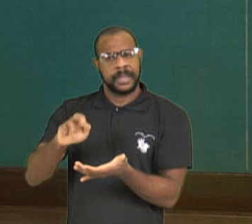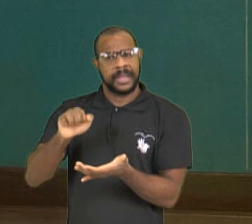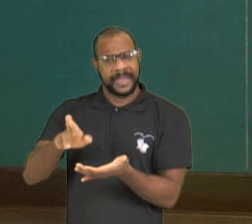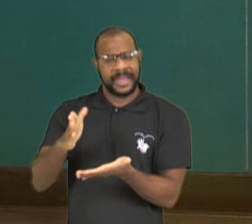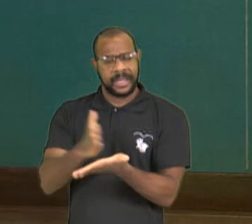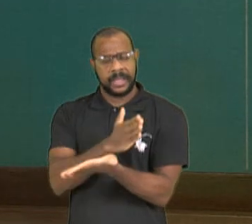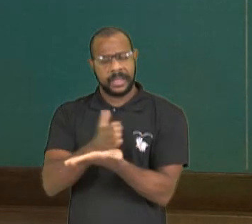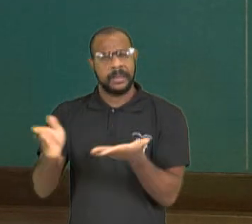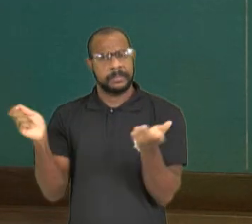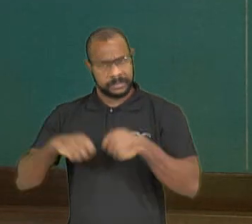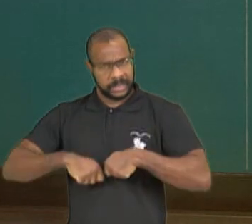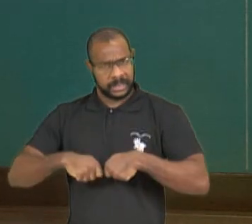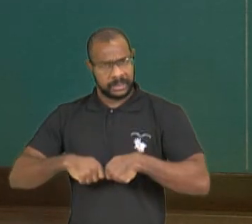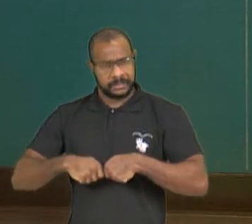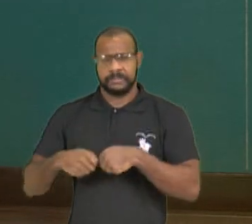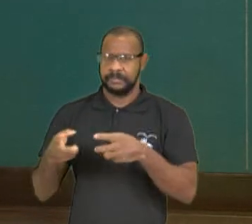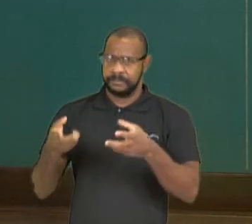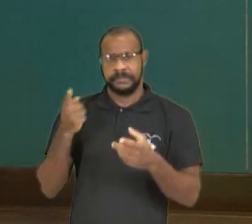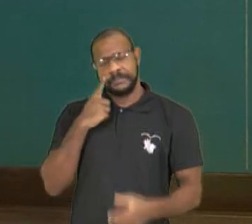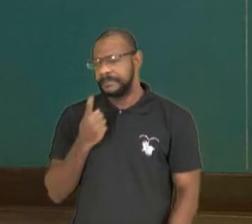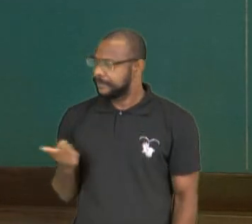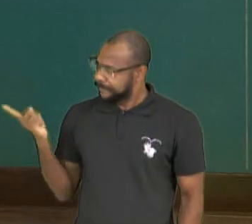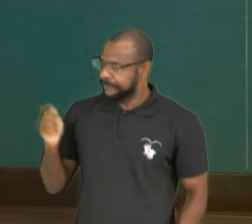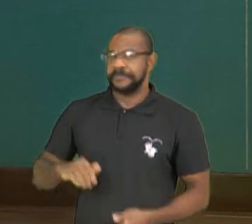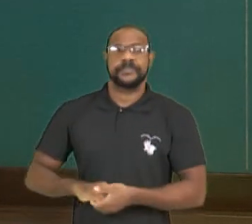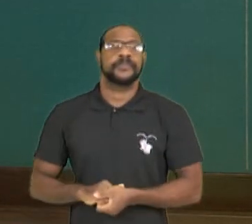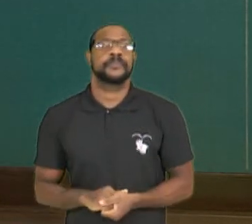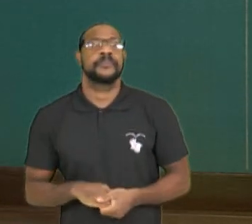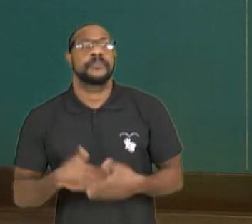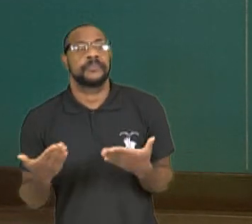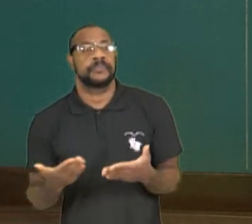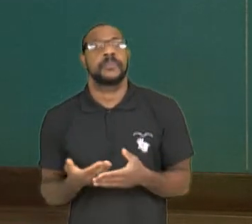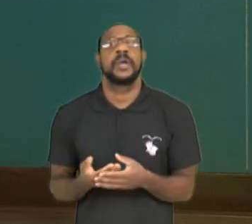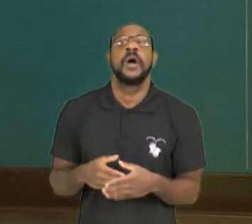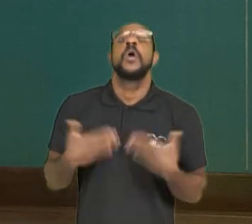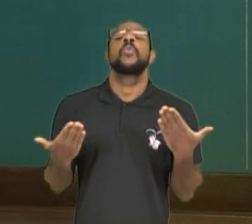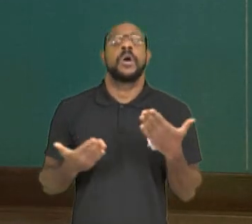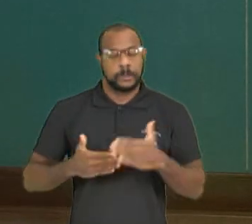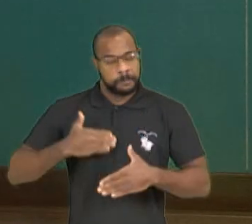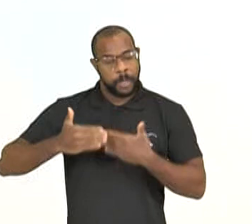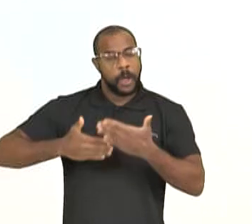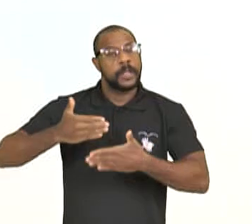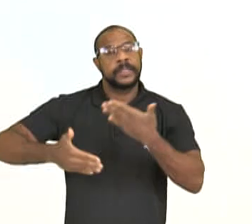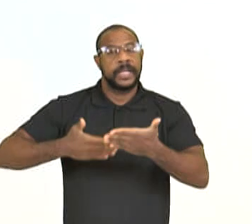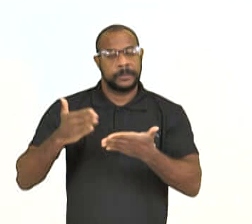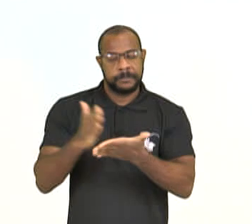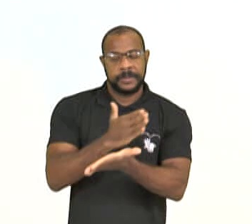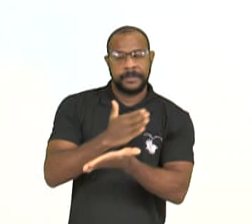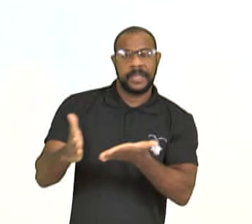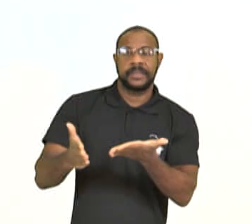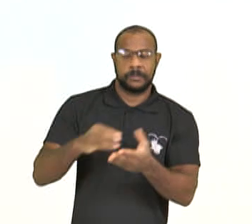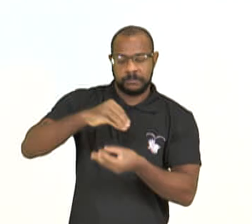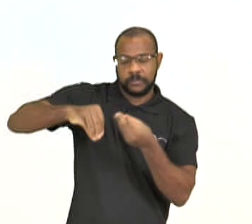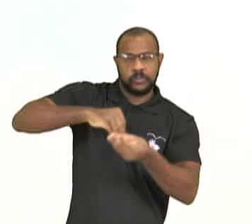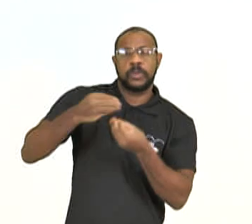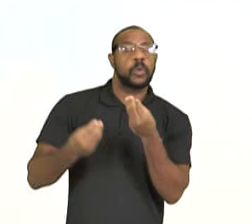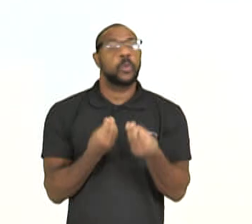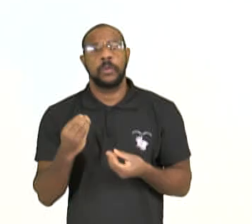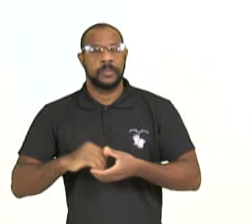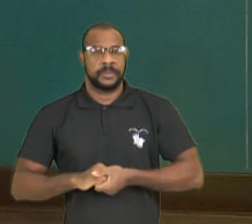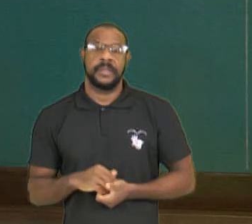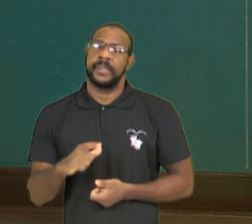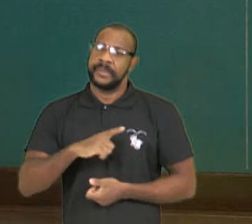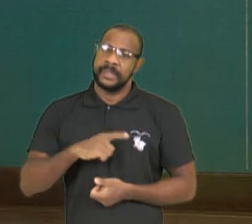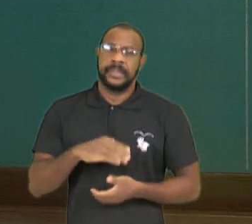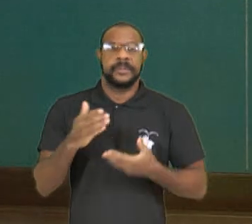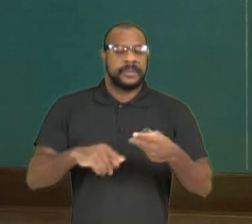falar nisso? Vamos dar uma olhadinha? Então, olha só. Quais são os processos de separação de misturas? Nós temos